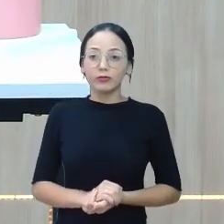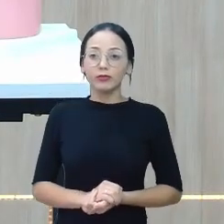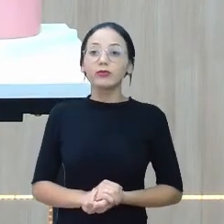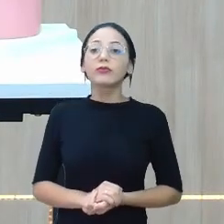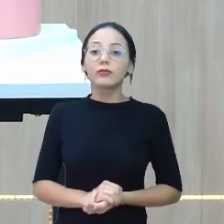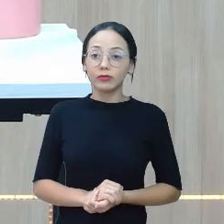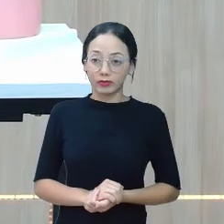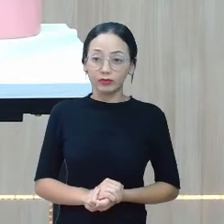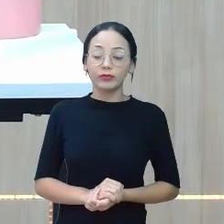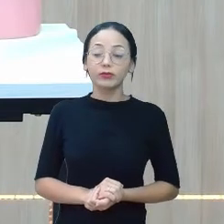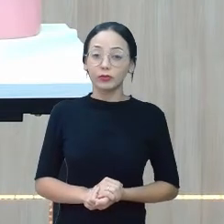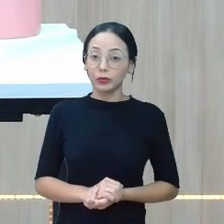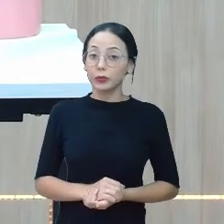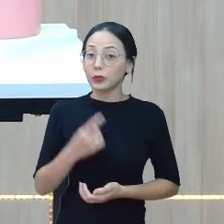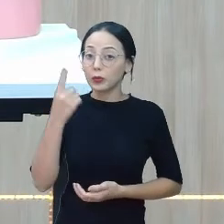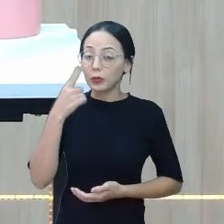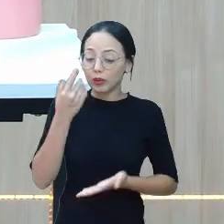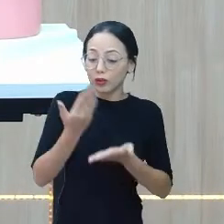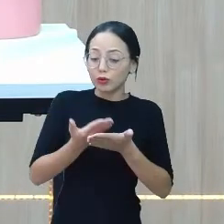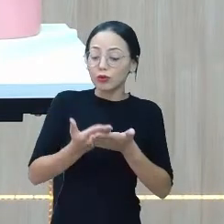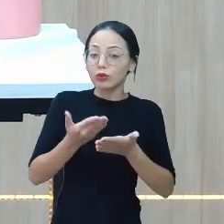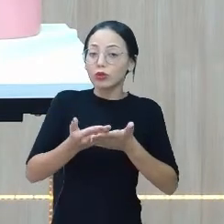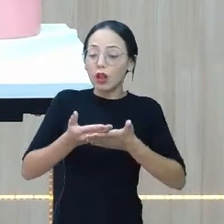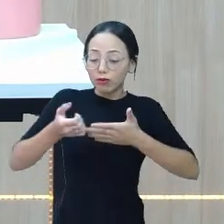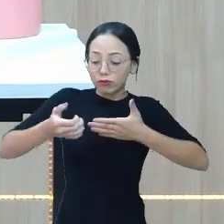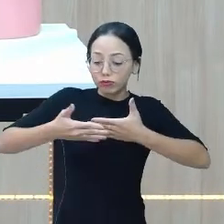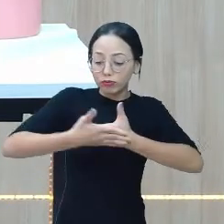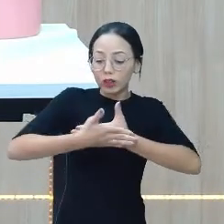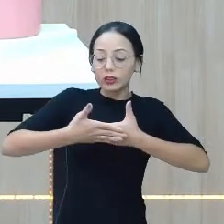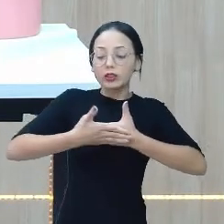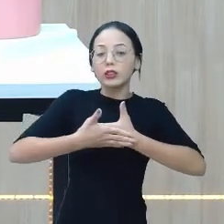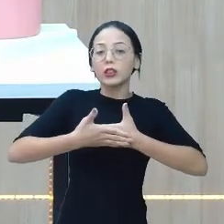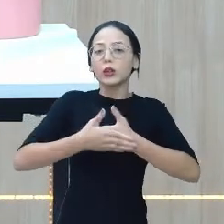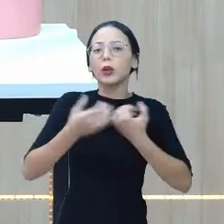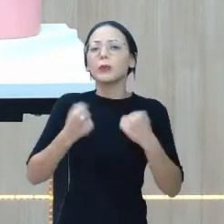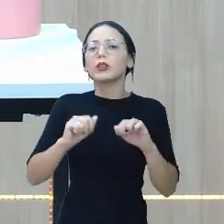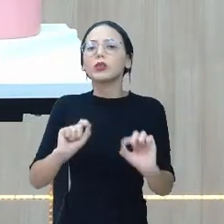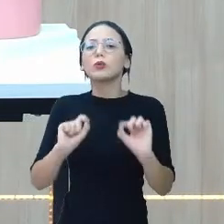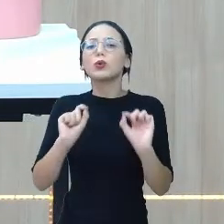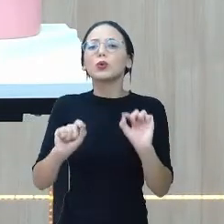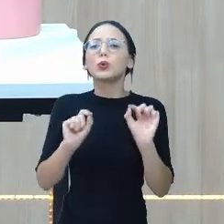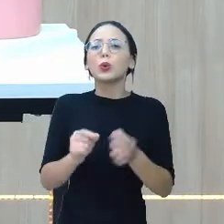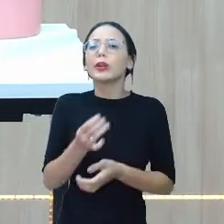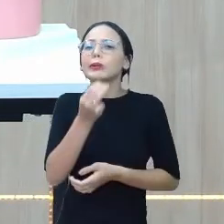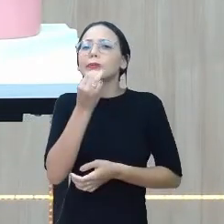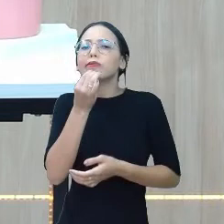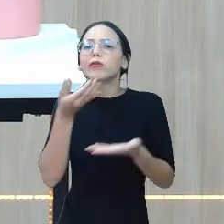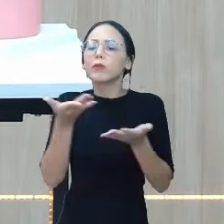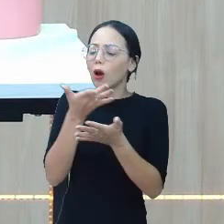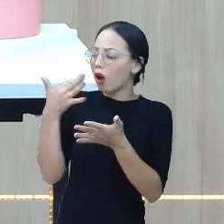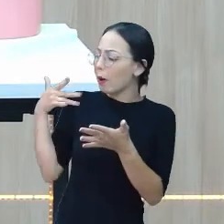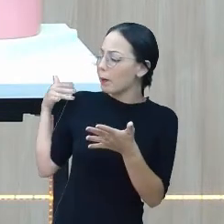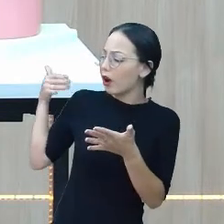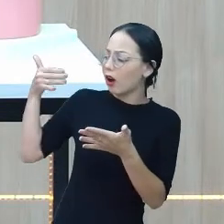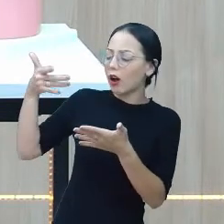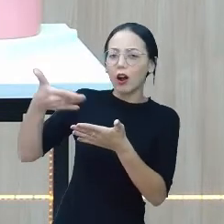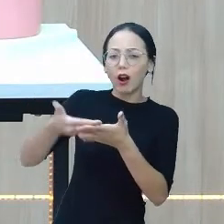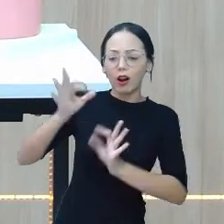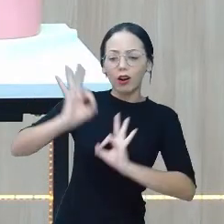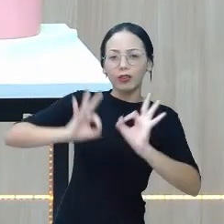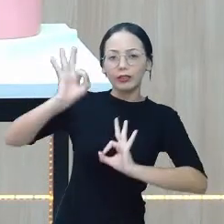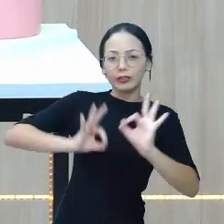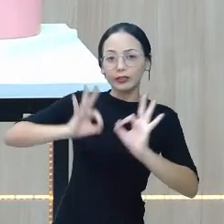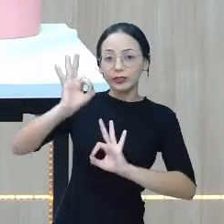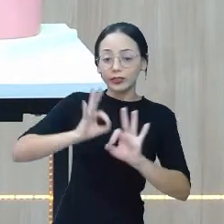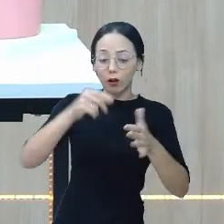para estudarmos os tecidos, nós vamos ter que fazer também como se fosse uma linha do tempo na